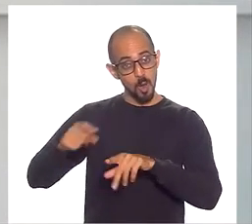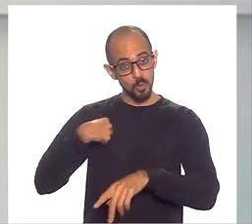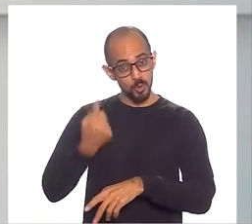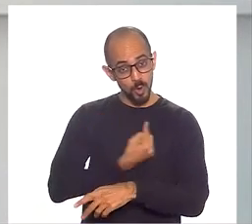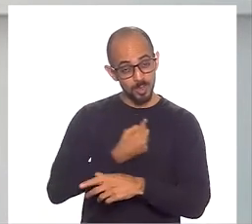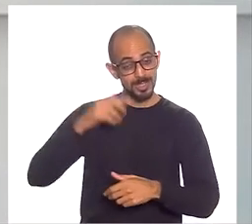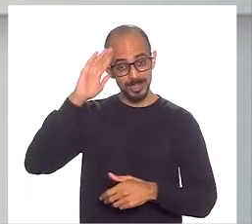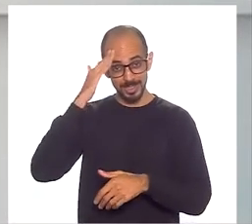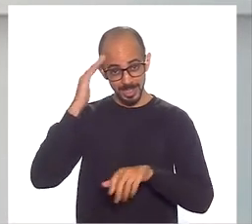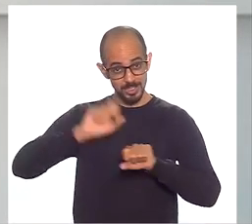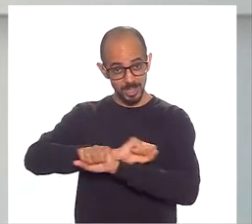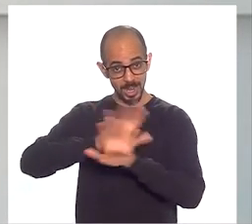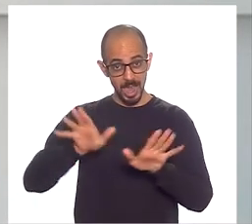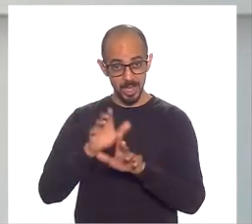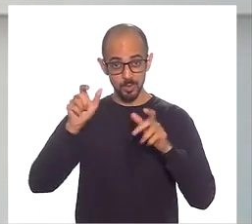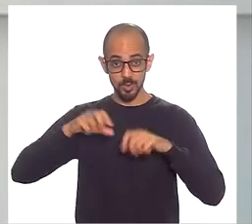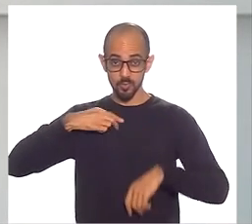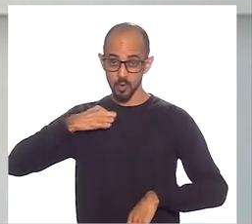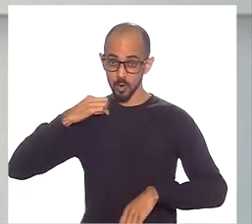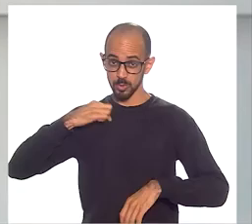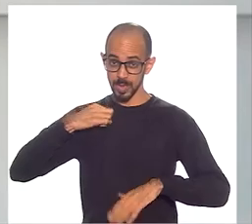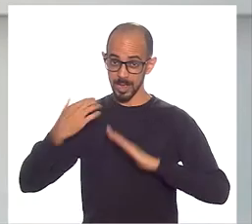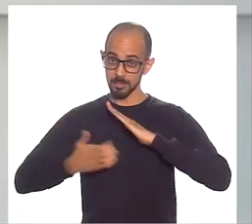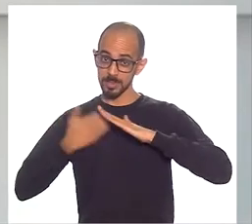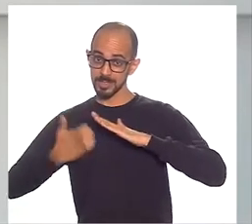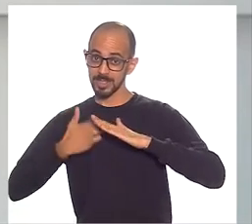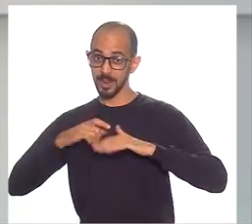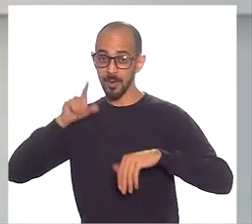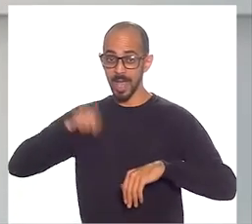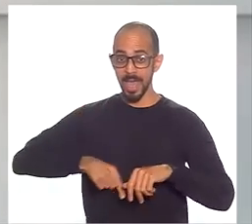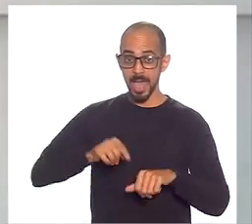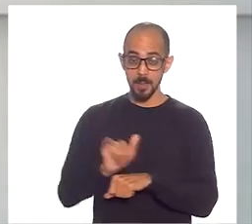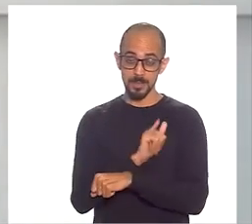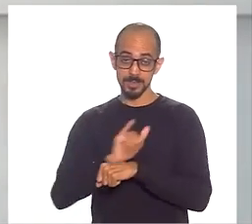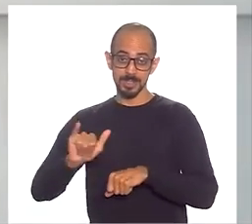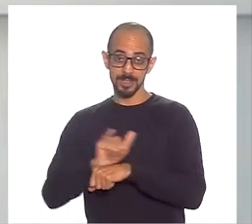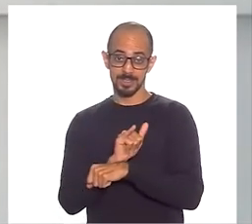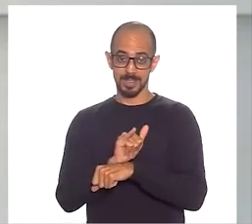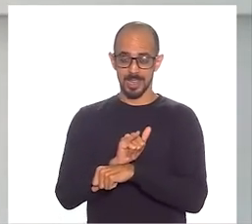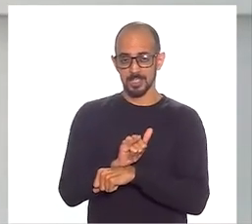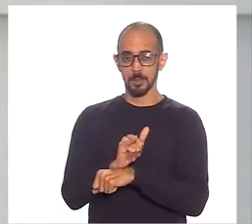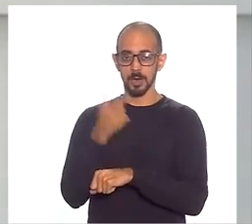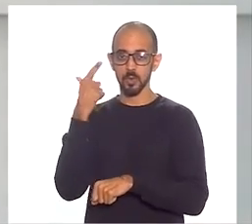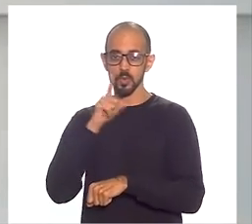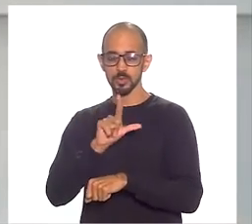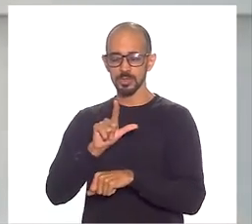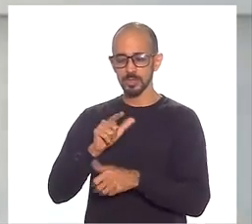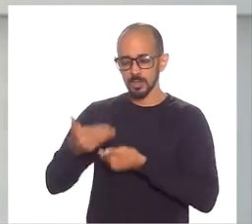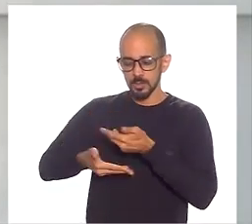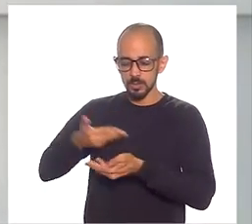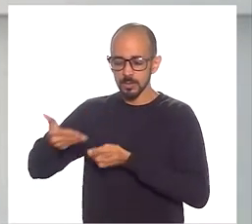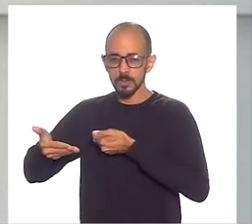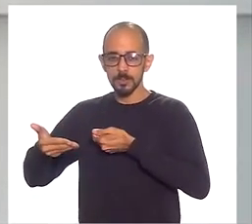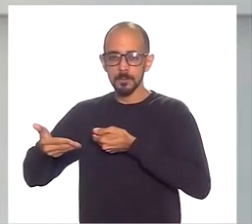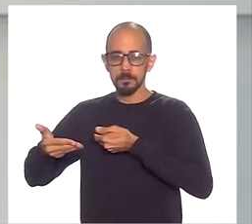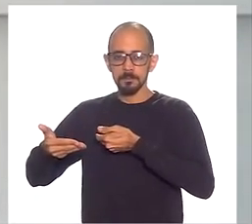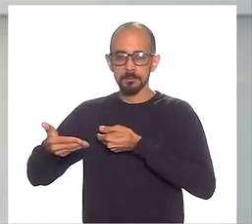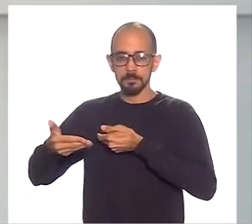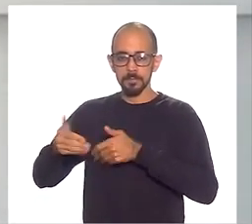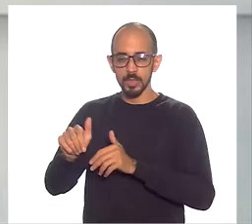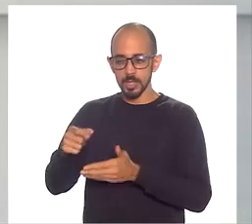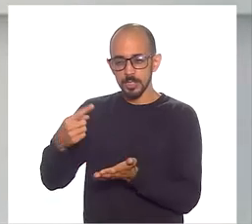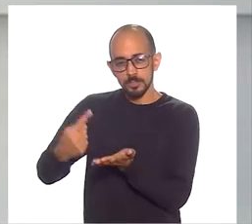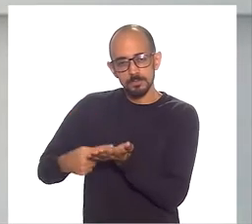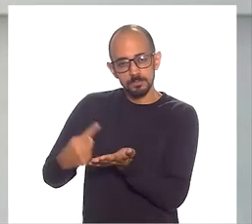nós e entende que voluntariado empresarial é uma grande ferramenta de retenção, de engajamento,